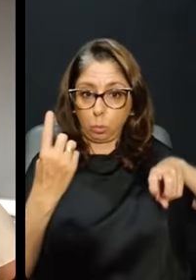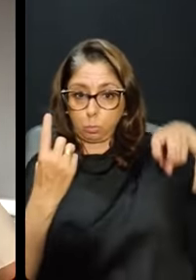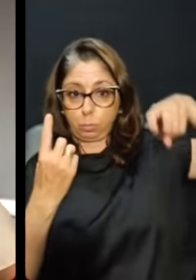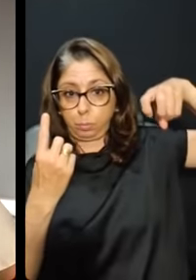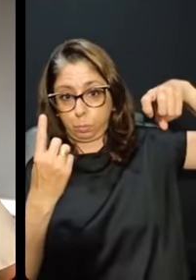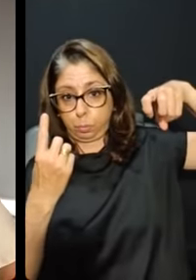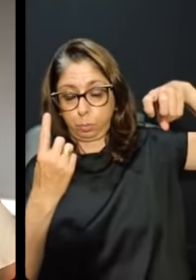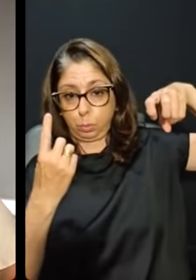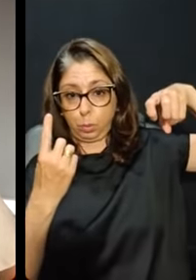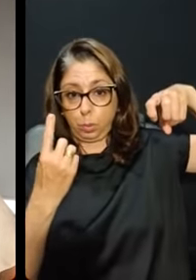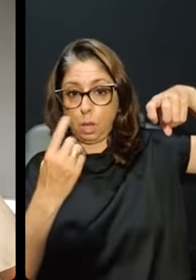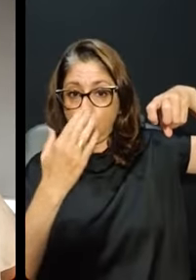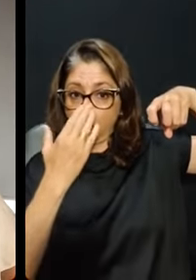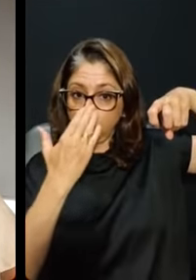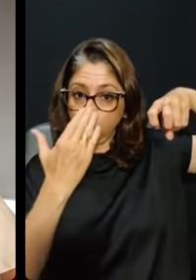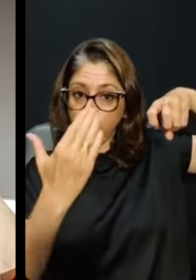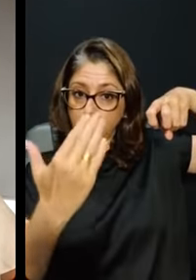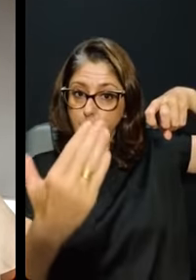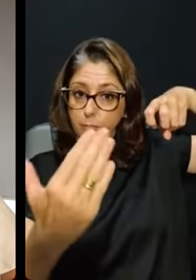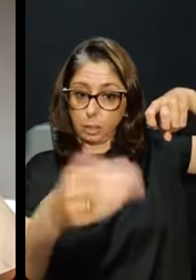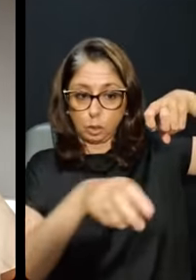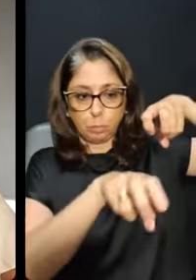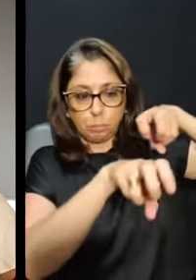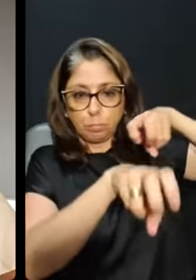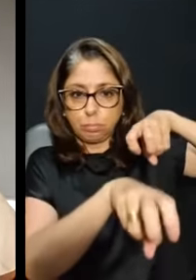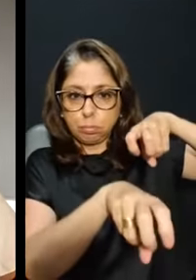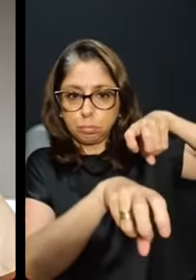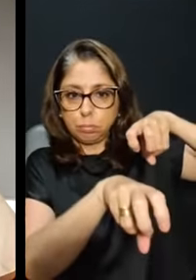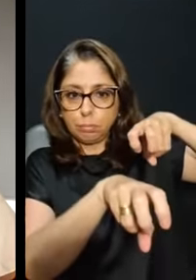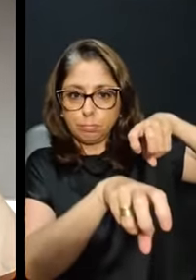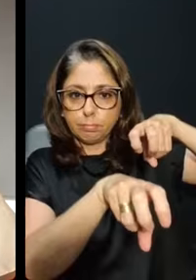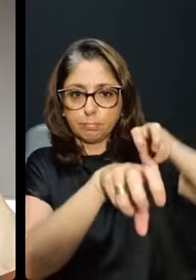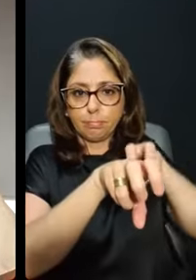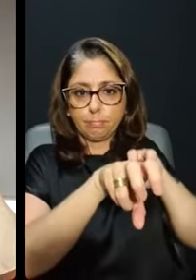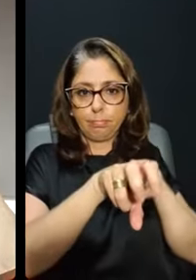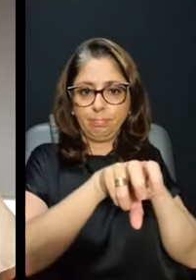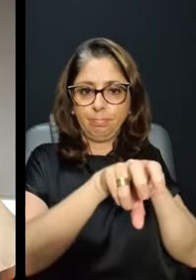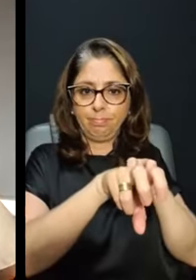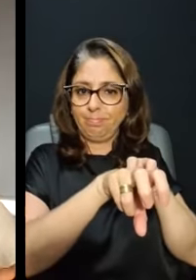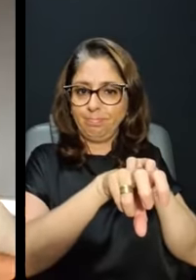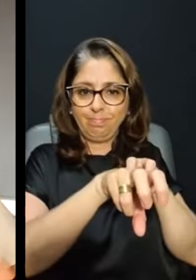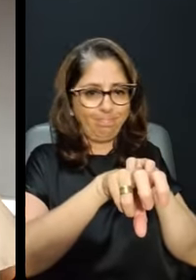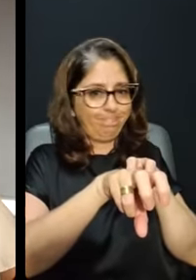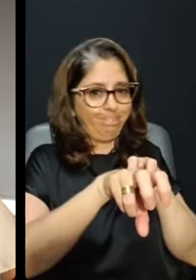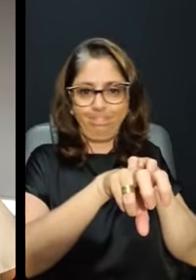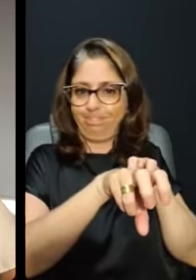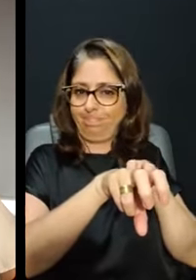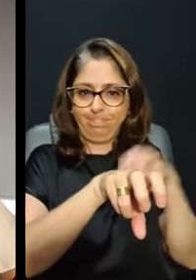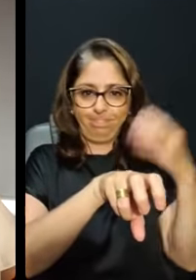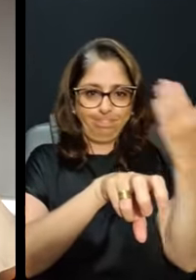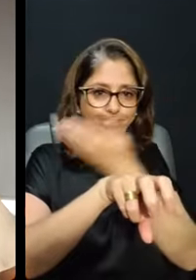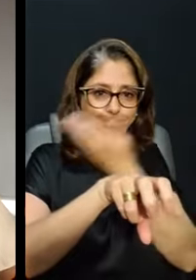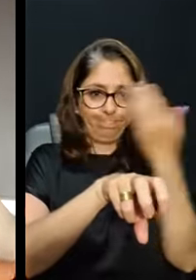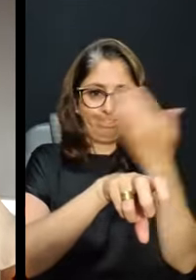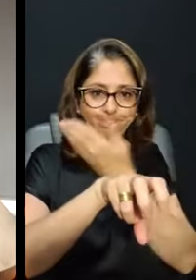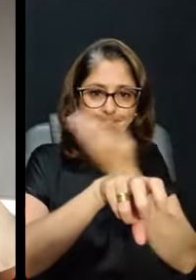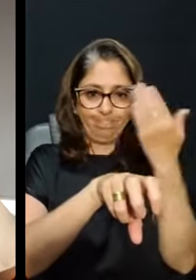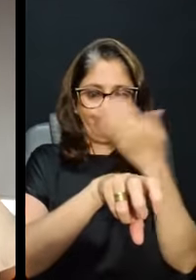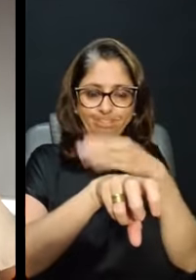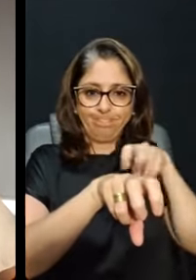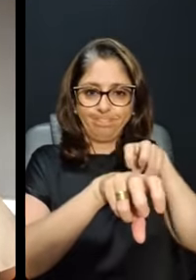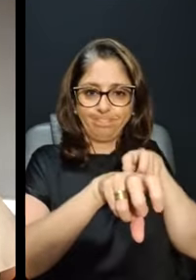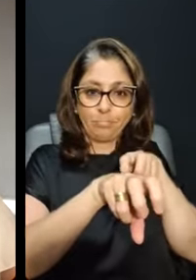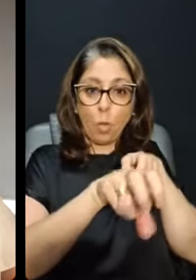na frente dela tem outra pessoa sentada. Só que para jogos isso não funciona muito. Normalmente quem está na tua frente está em pé,